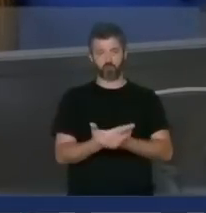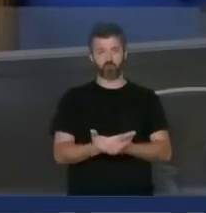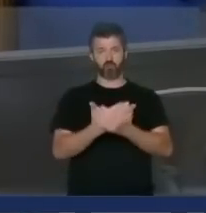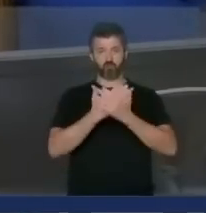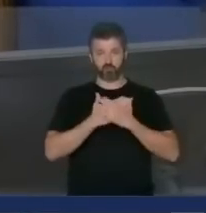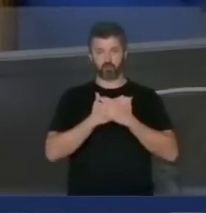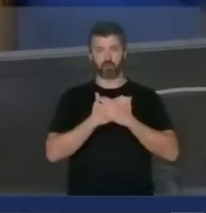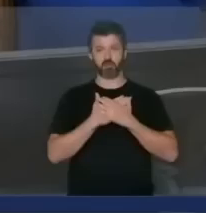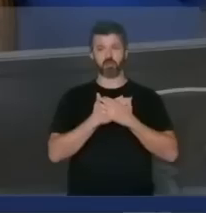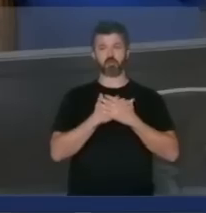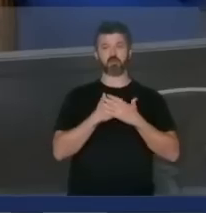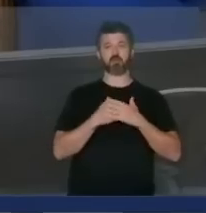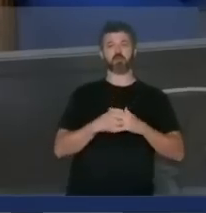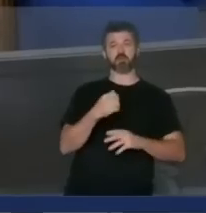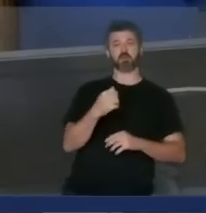creditada nestes